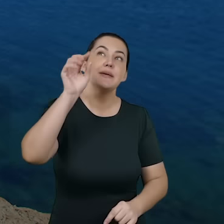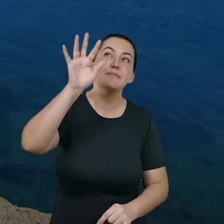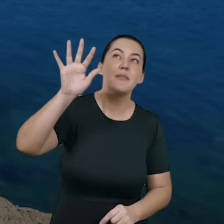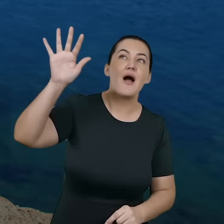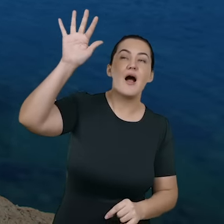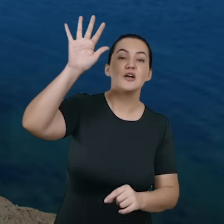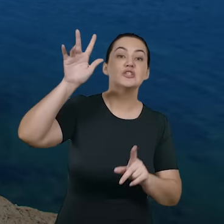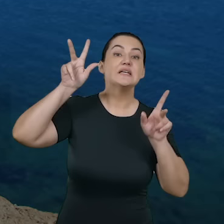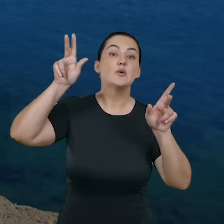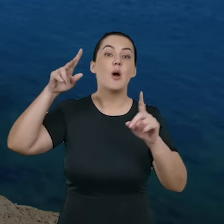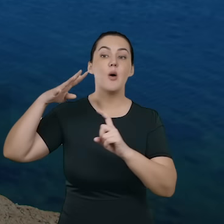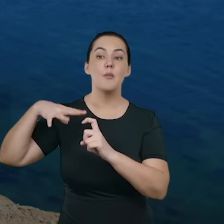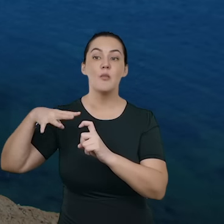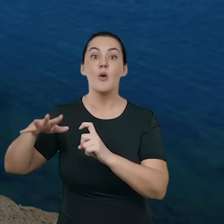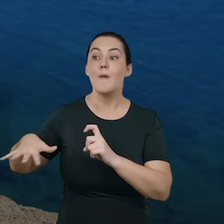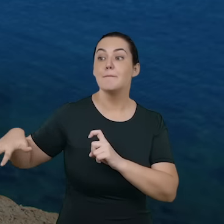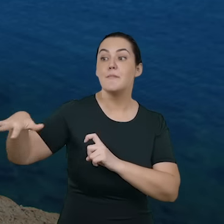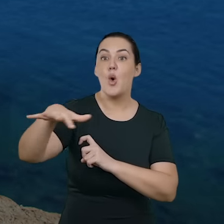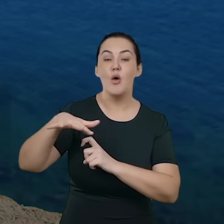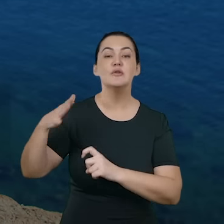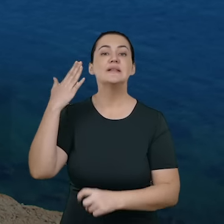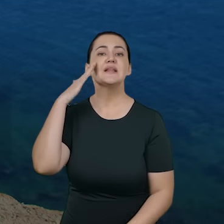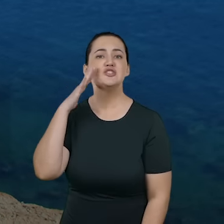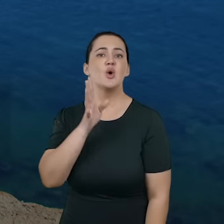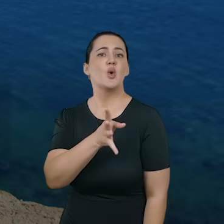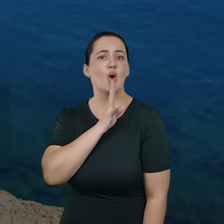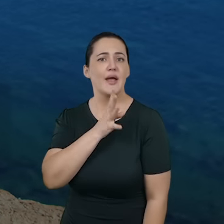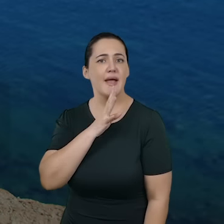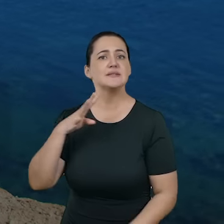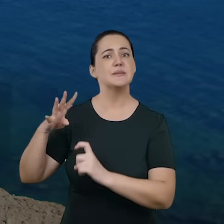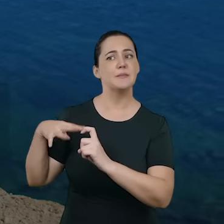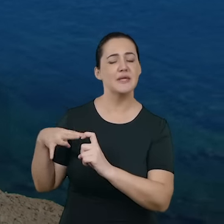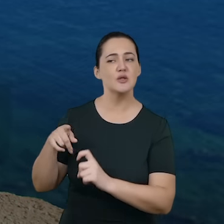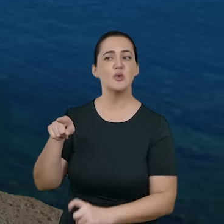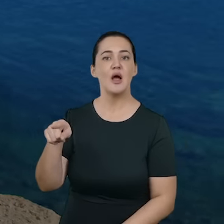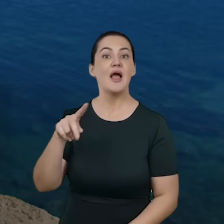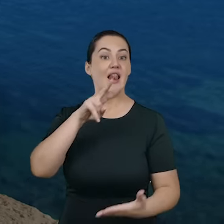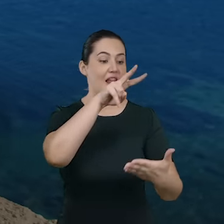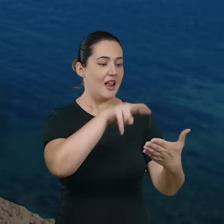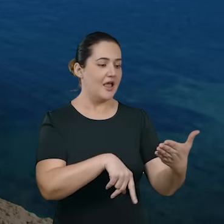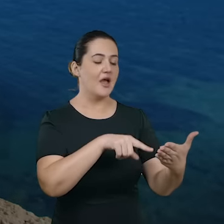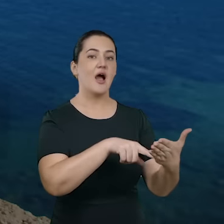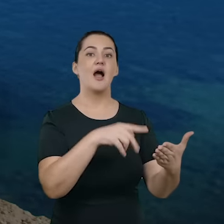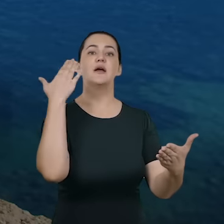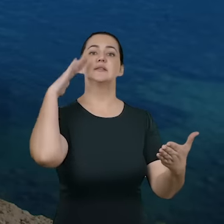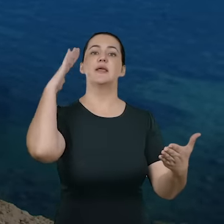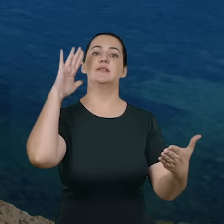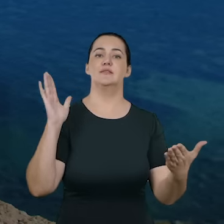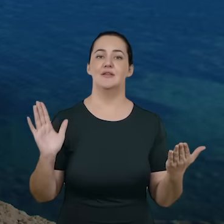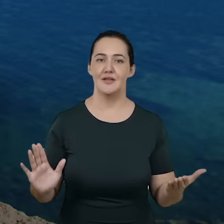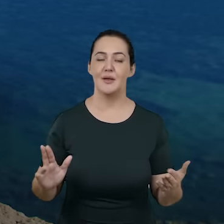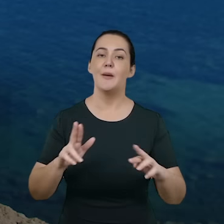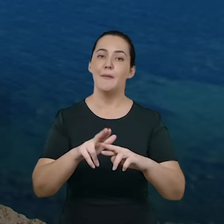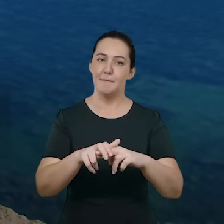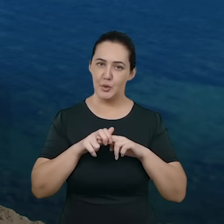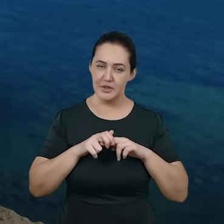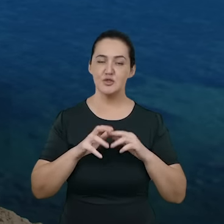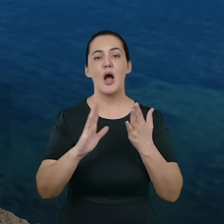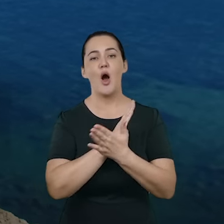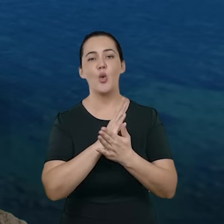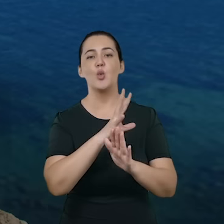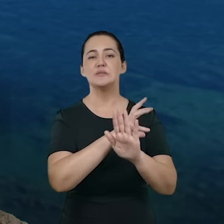para aquele povo entender o que ele queria expressar aqui, a revelação que queria ser dada. No caso da Bíblia, este conjunto